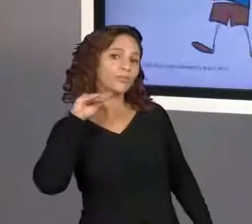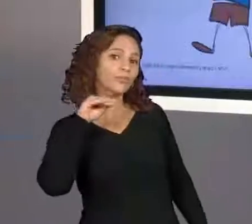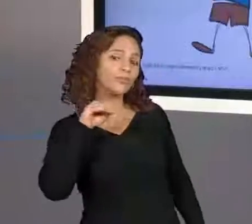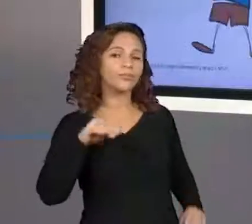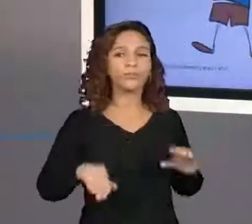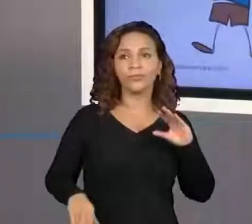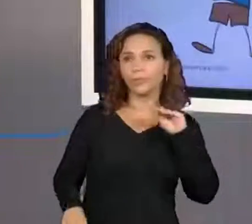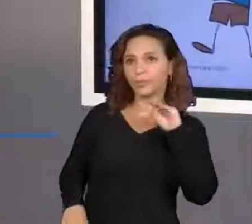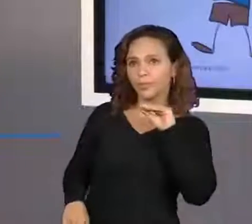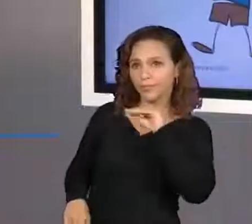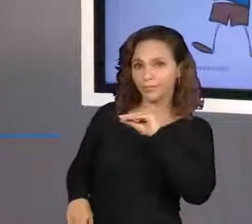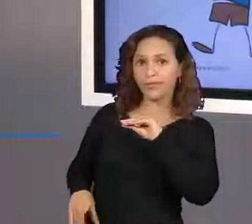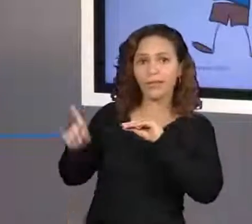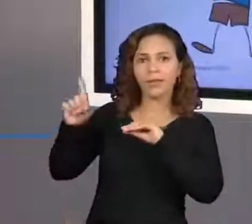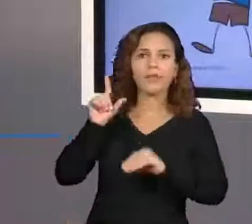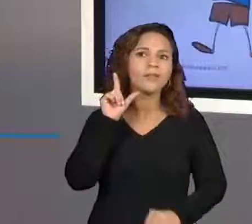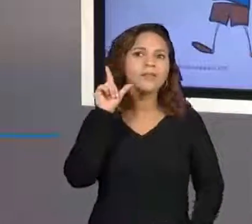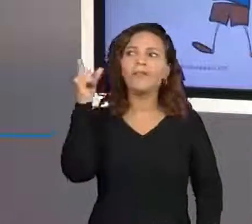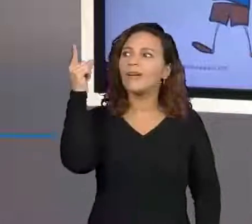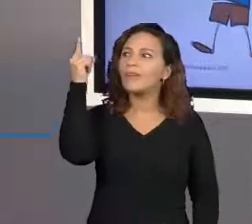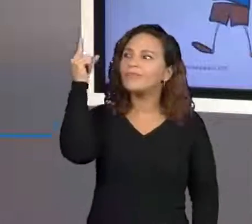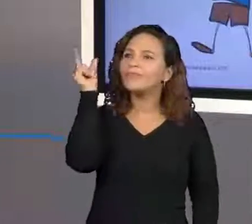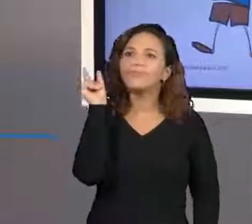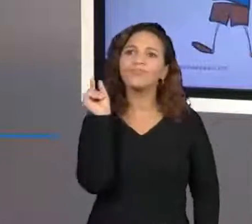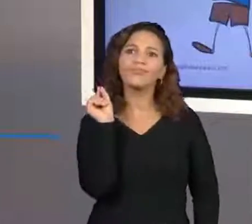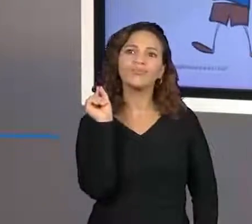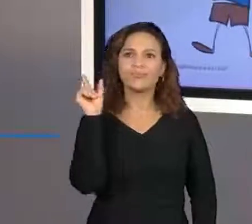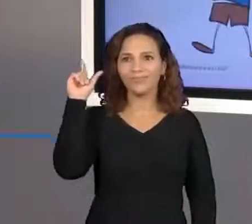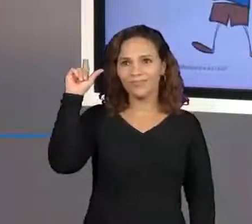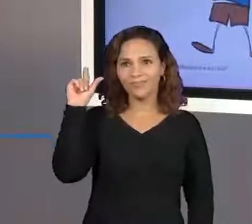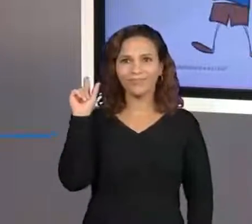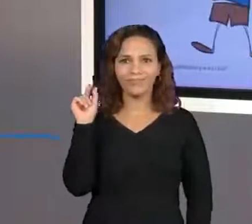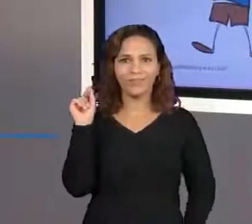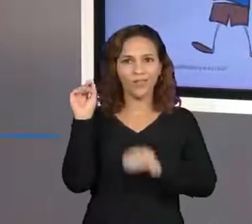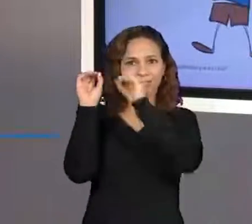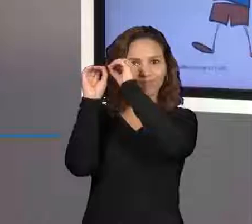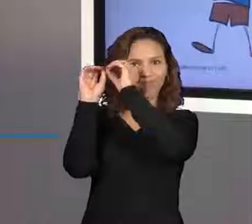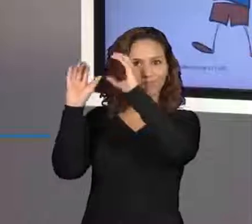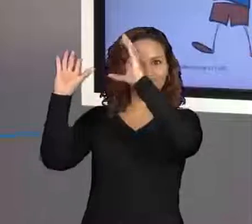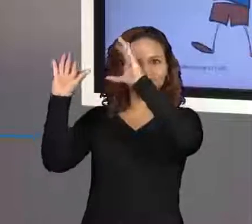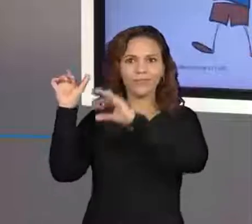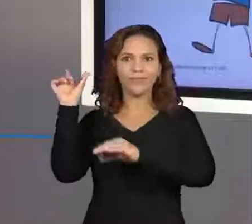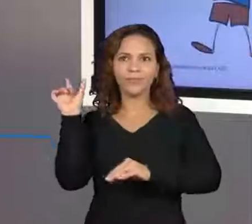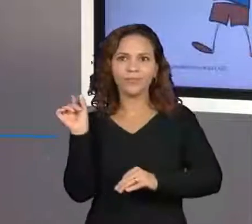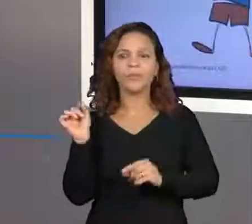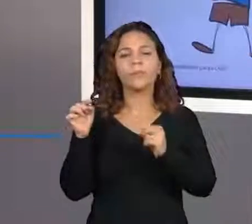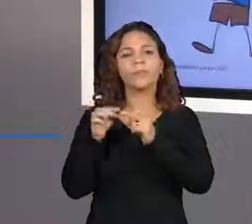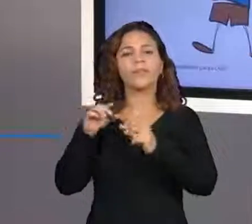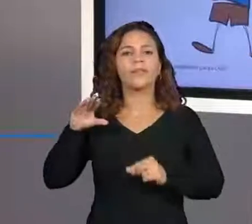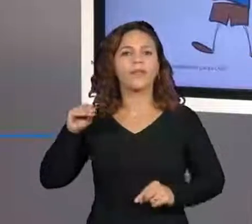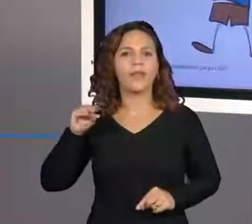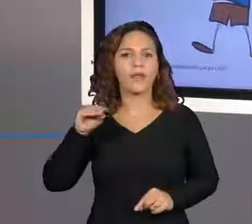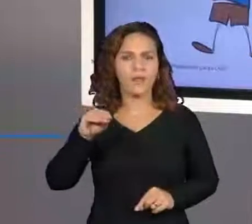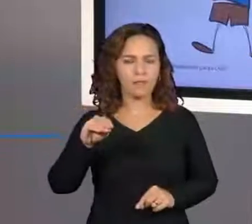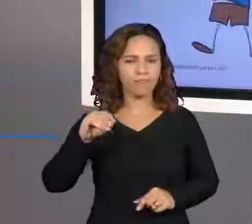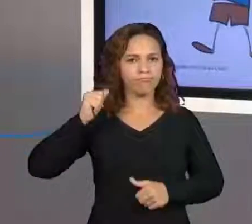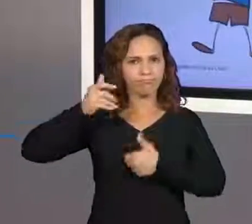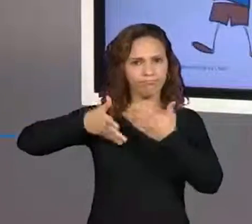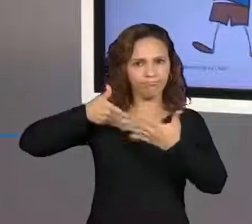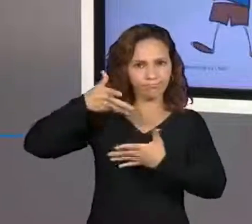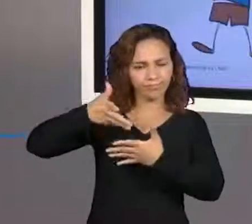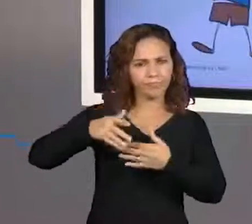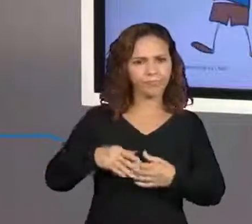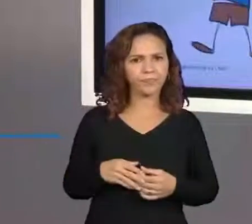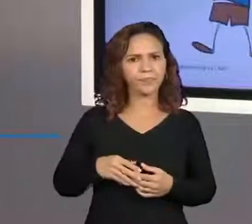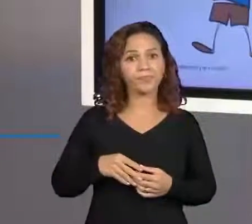Então, toda vez que eu ver esse primeiro balão, eu sei que é um balão de fala. Muito bem. É importante eu saber para